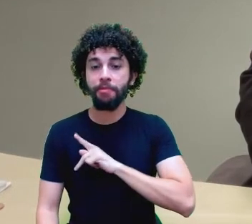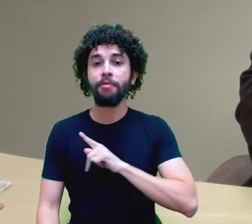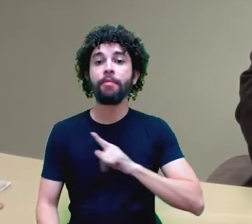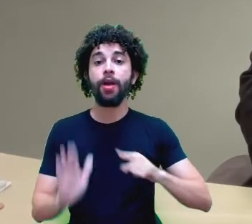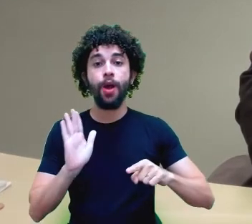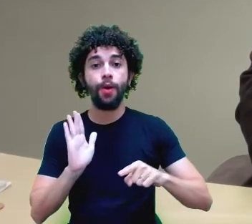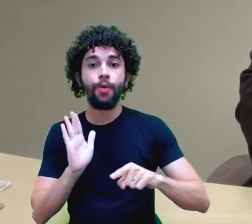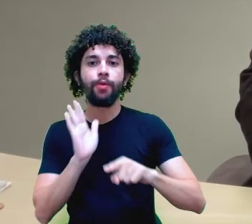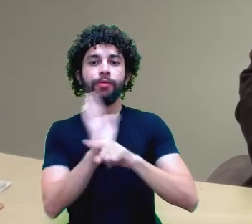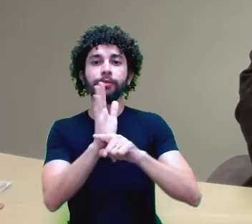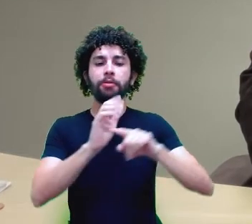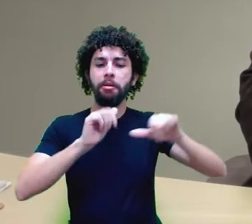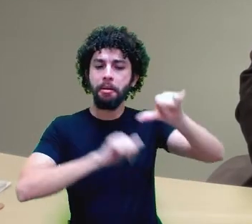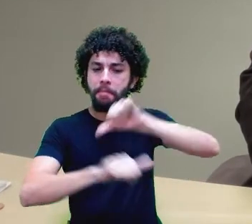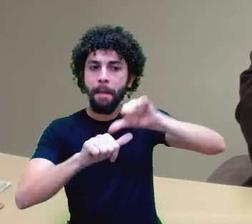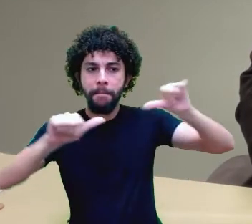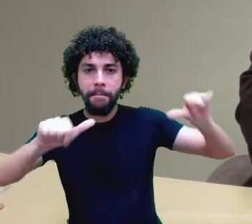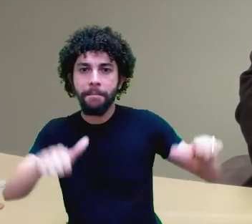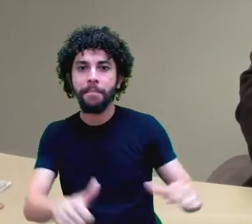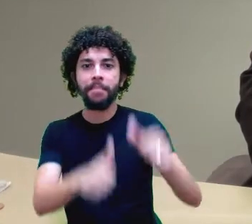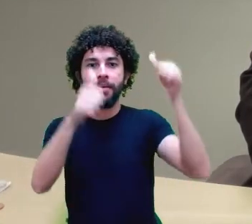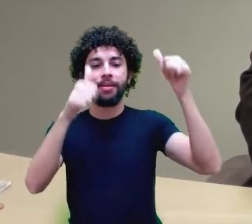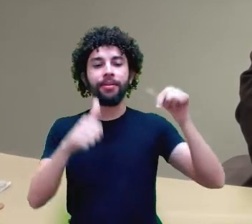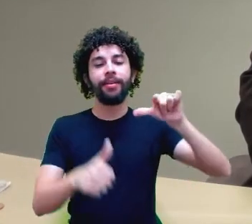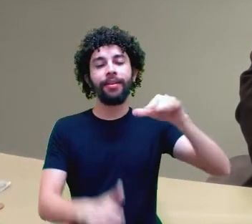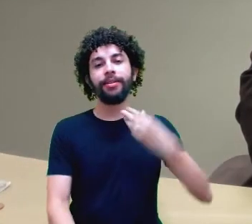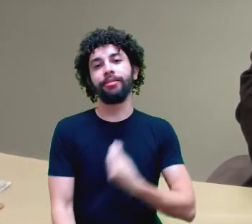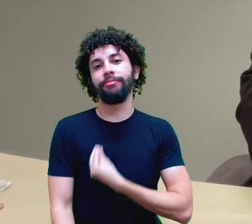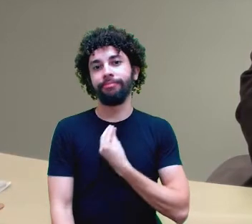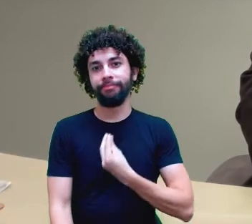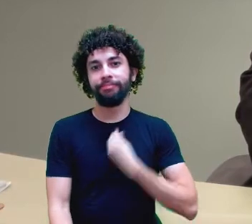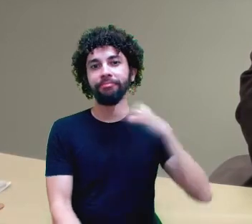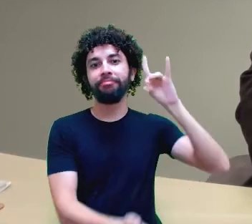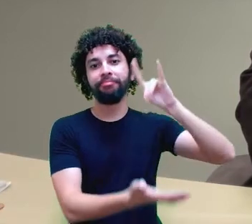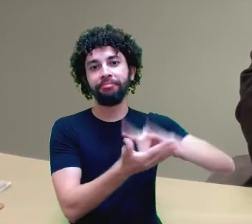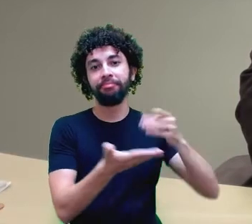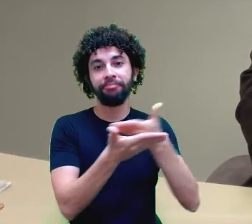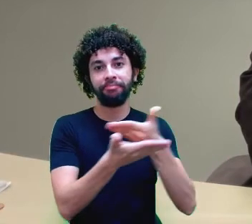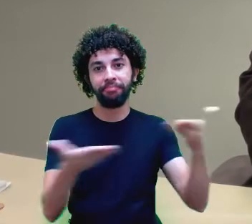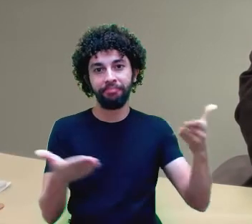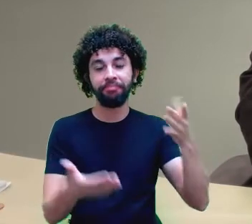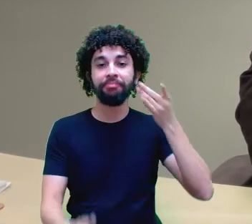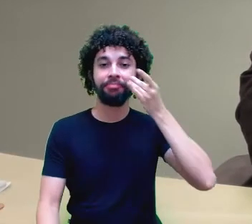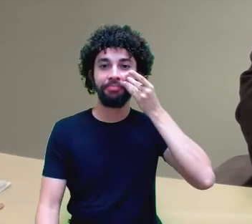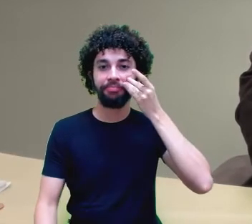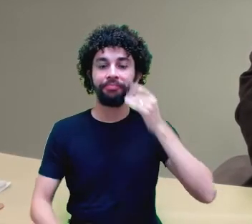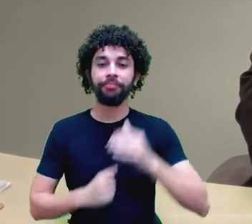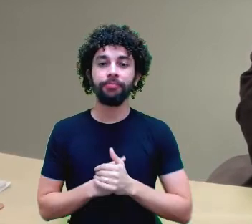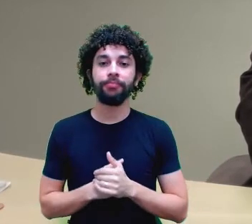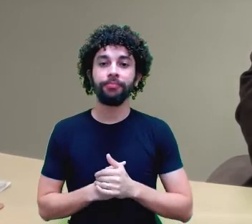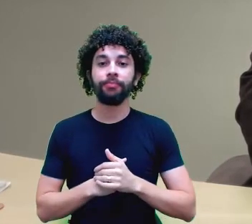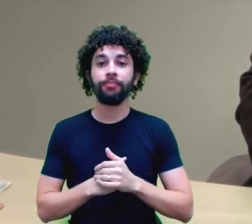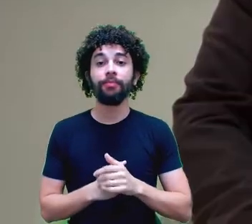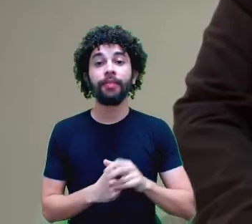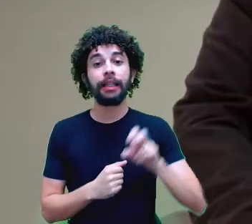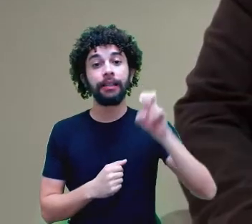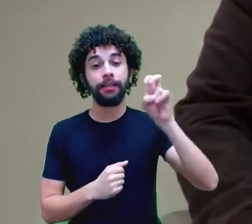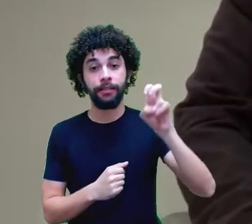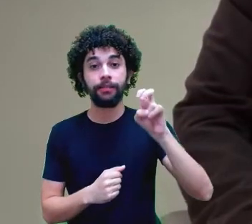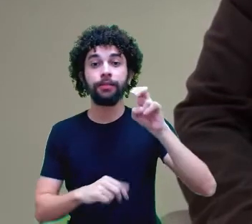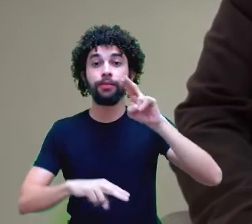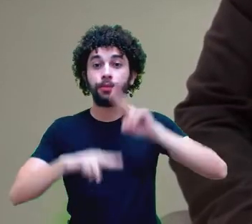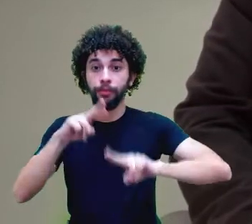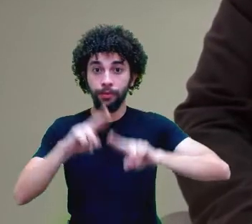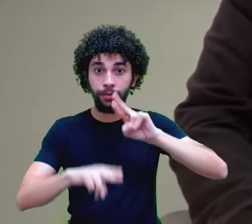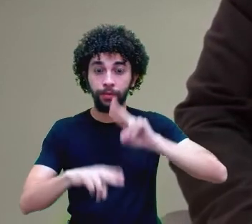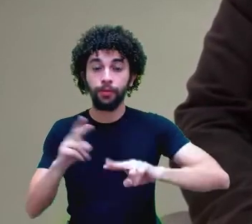universidades públicas que ajudaram a transformar e melhorar as realidades em que estão presentes historicamente. Neste